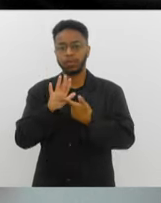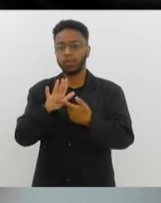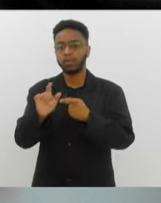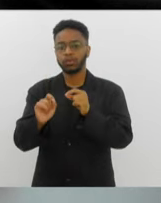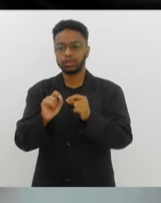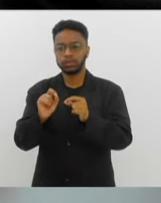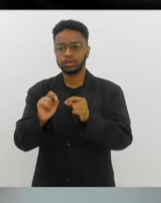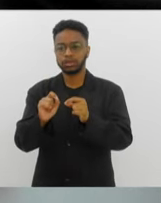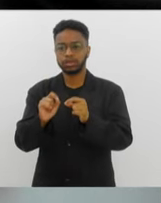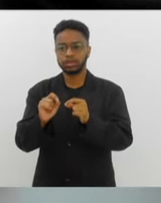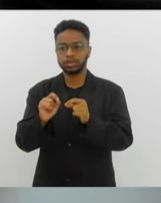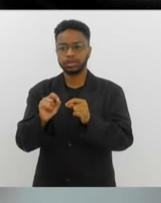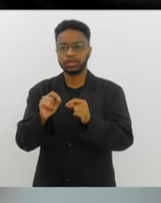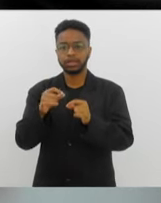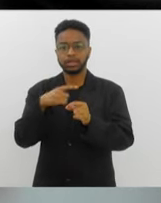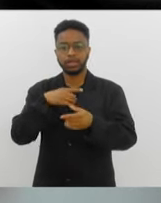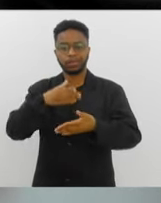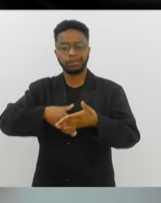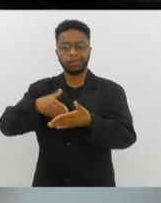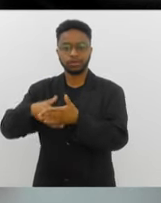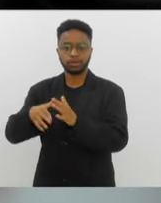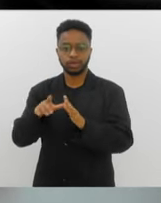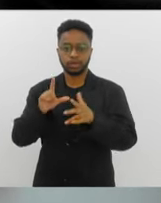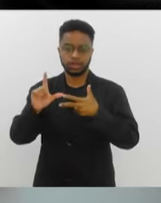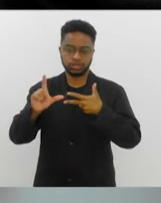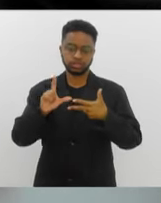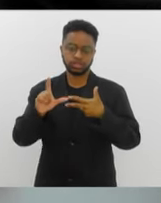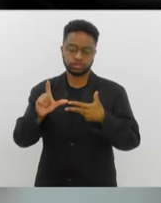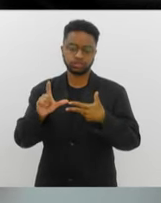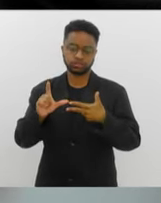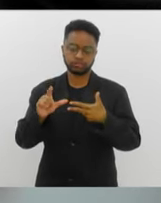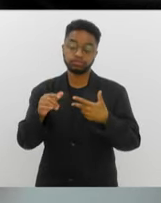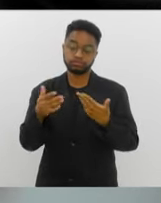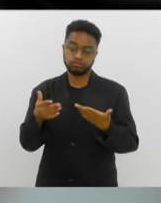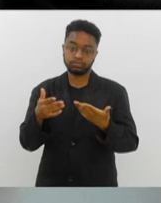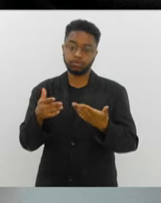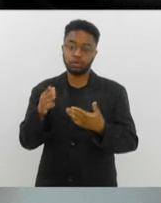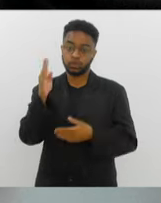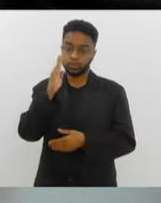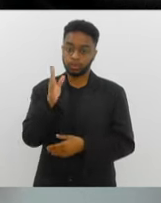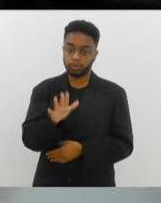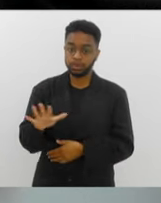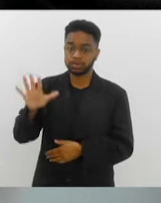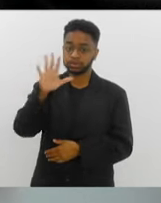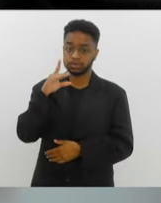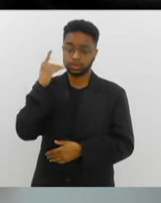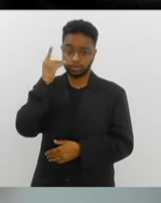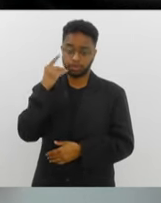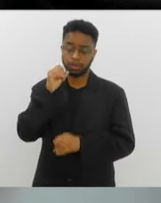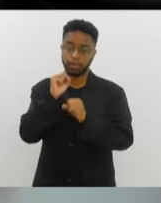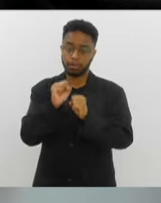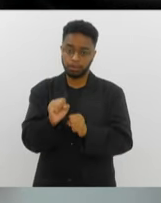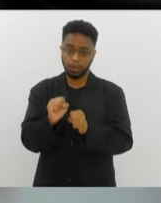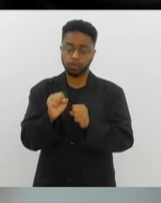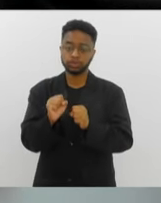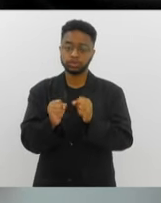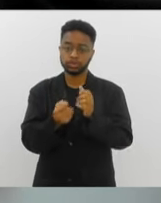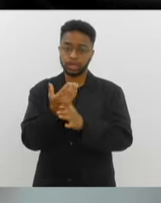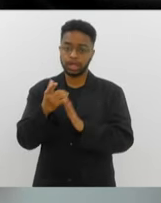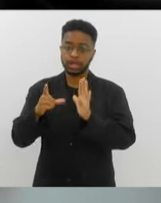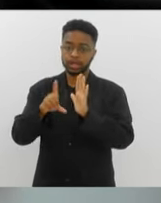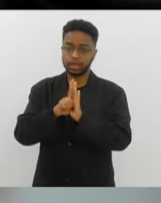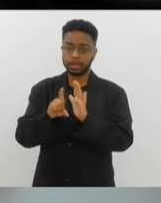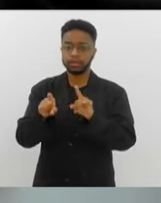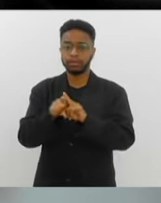de uma competência legislativa que a gente tem. Né? Nacionalmente, os deputados podem legislar e incluir